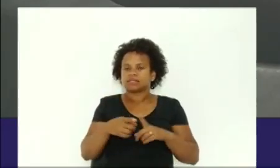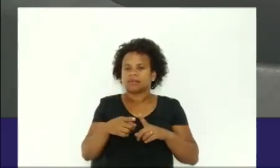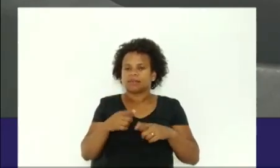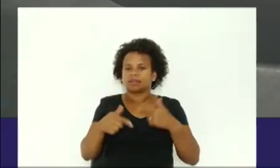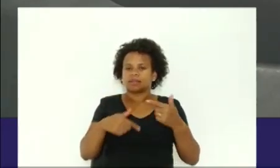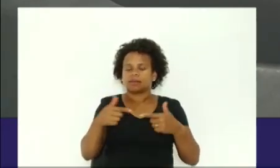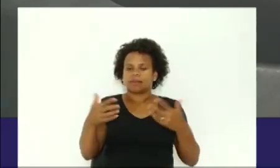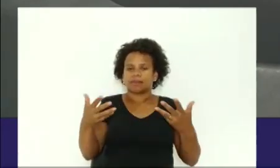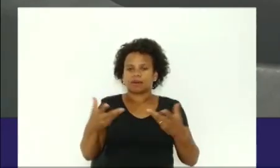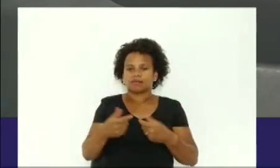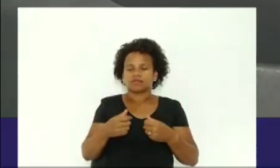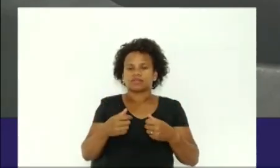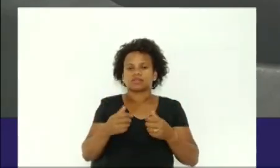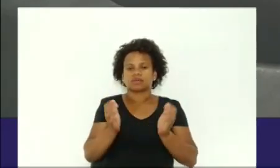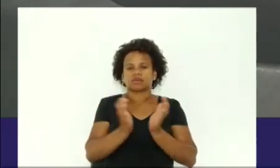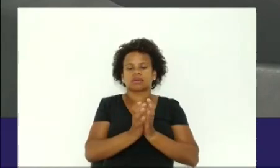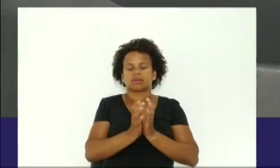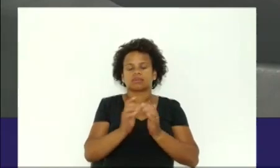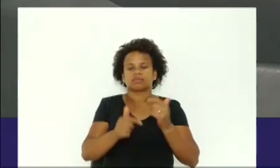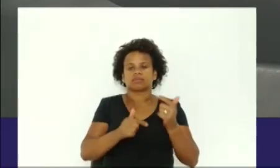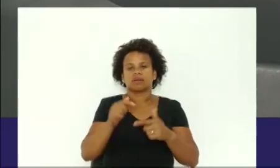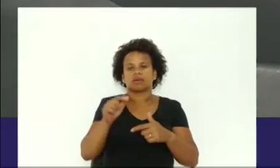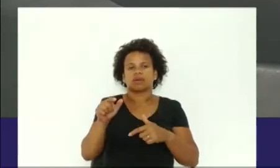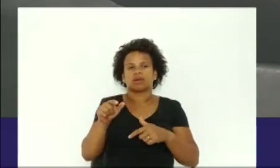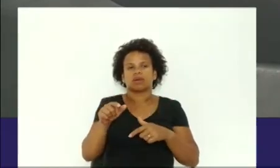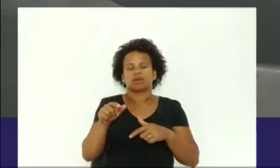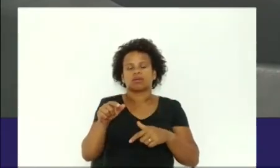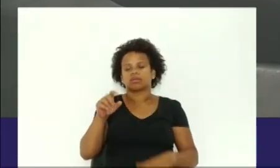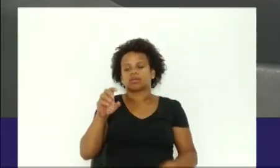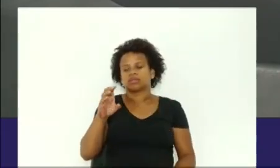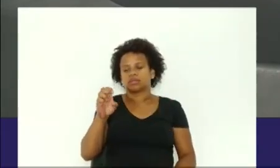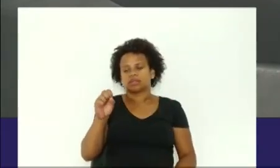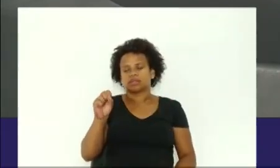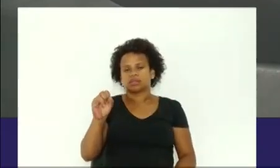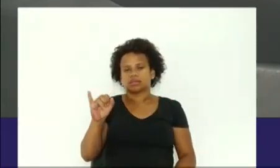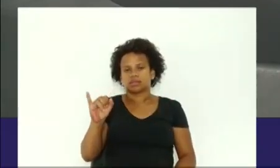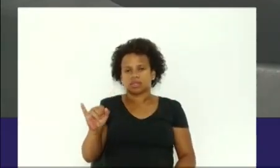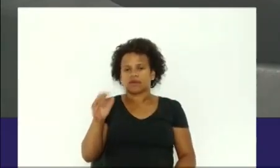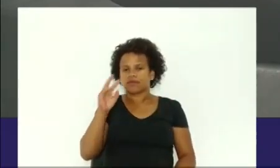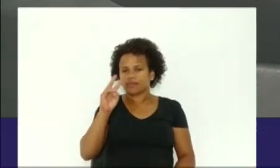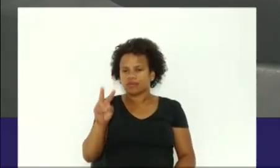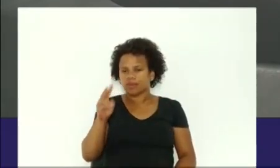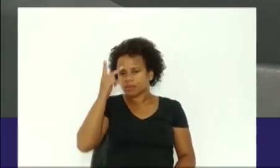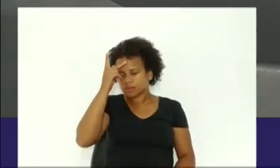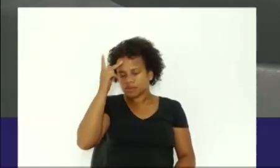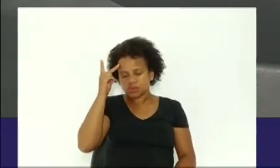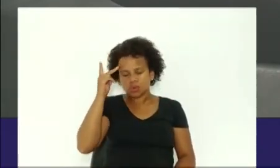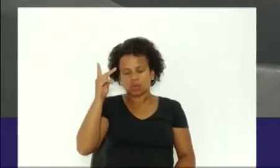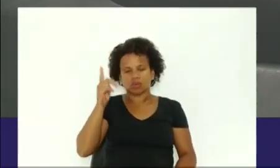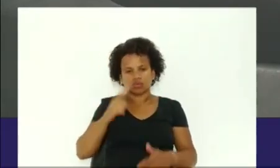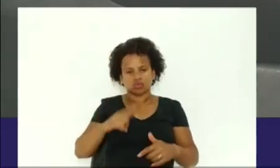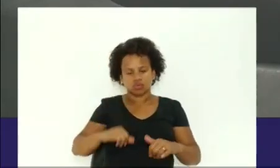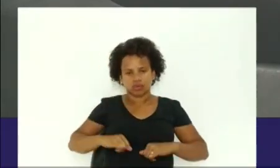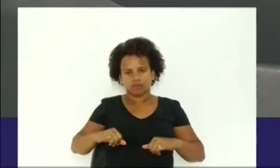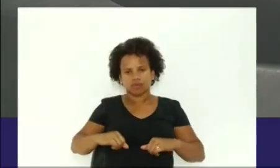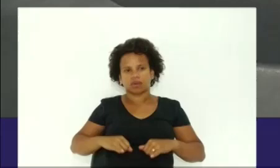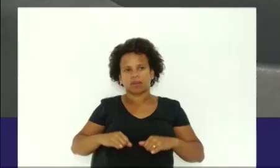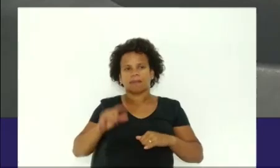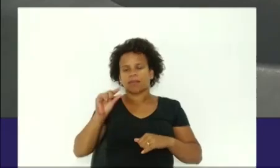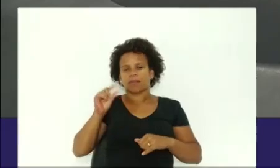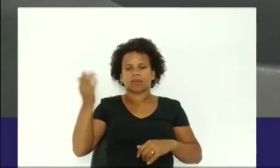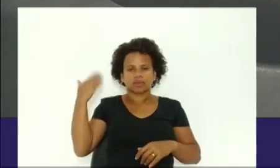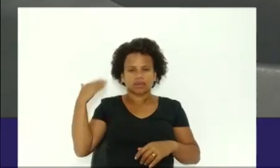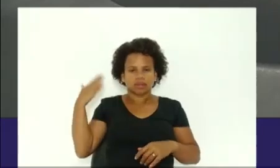da Irmã Ceci faz aqui na cidade de Botucatu, olhando, né, também para aqueles que passaram por um momento difícil. A gente passou um tempo atrás por um momento muito difícil, fomos